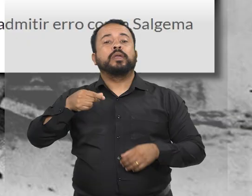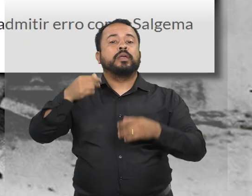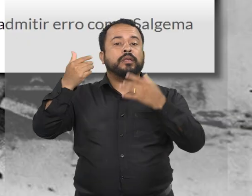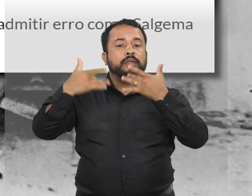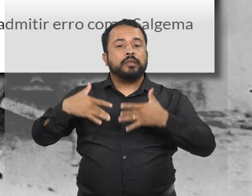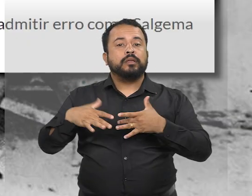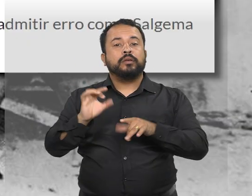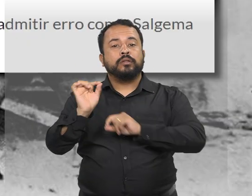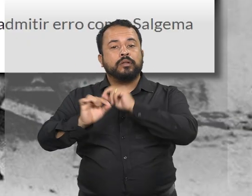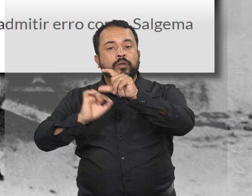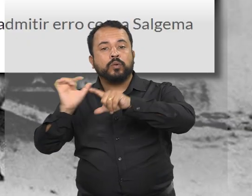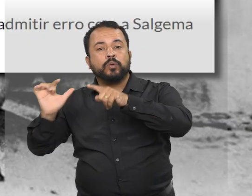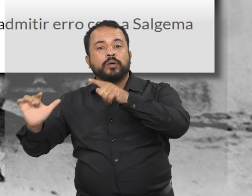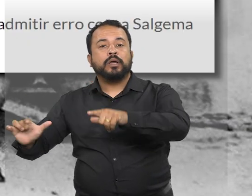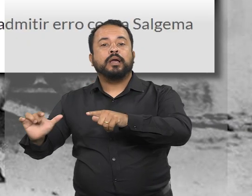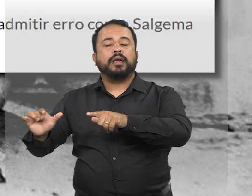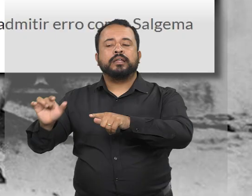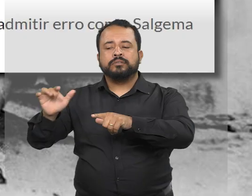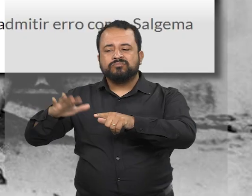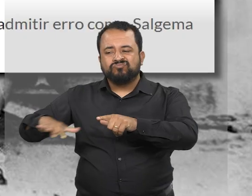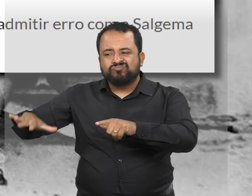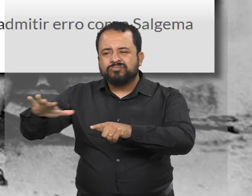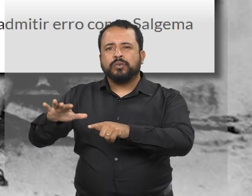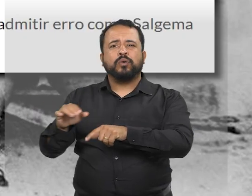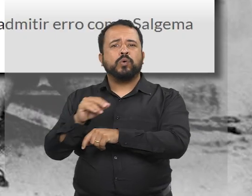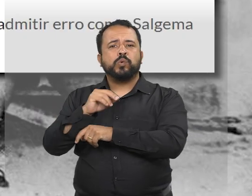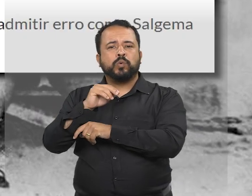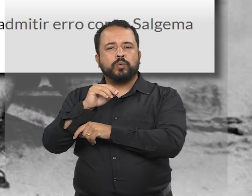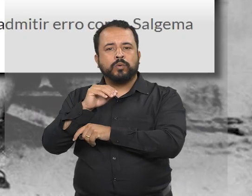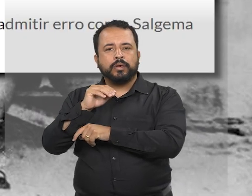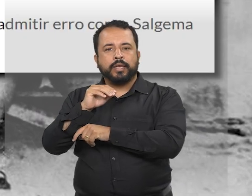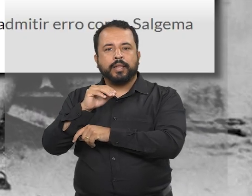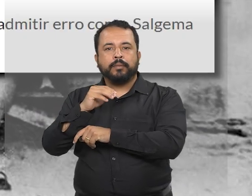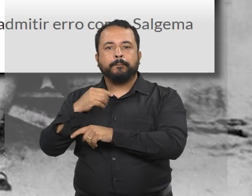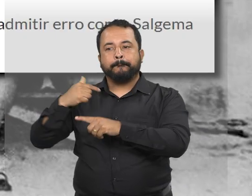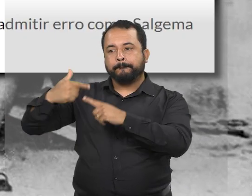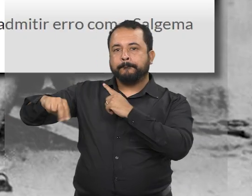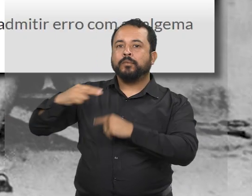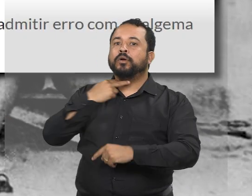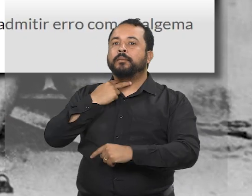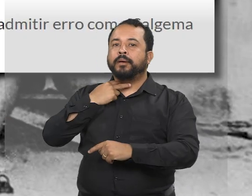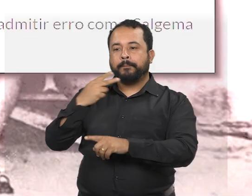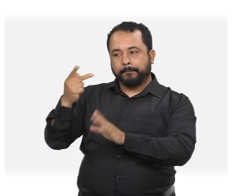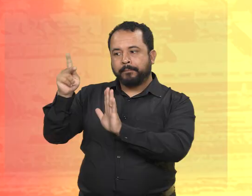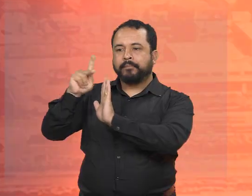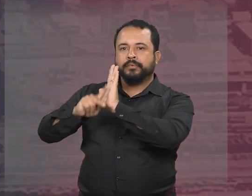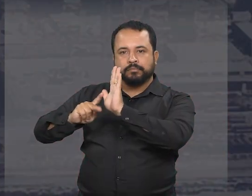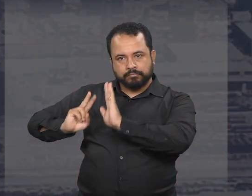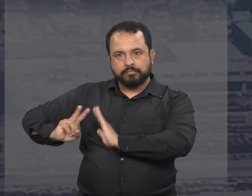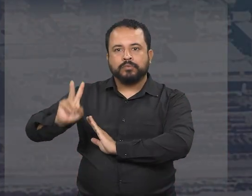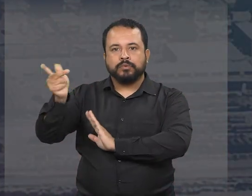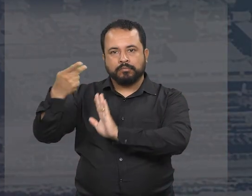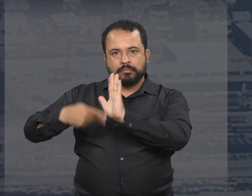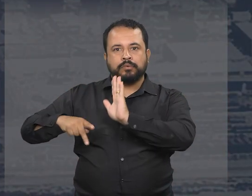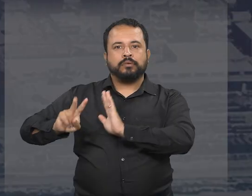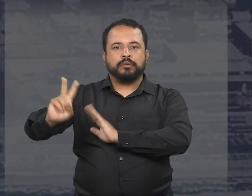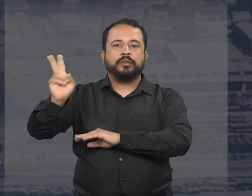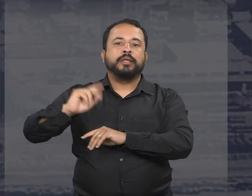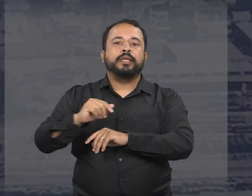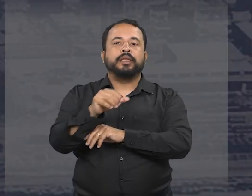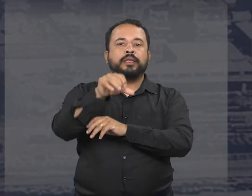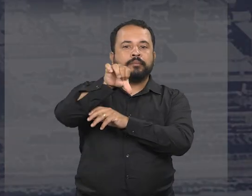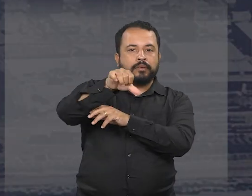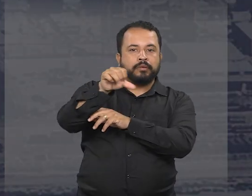inauguração, reconheceu que a localização da planta era inadequada, mas o projeto foi continuado. A extração em Alagoas começou